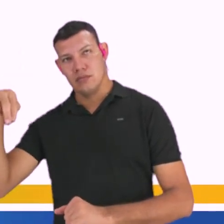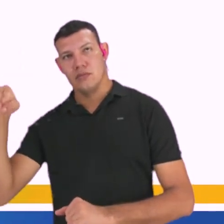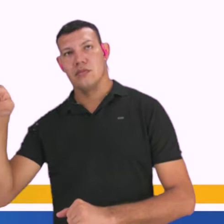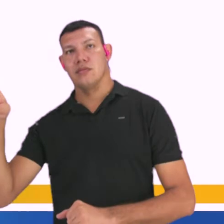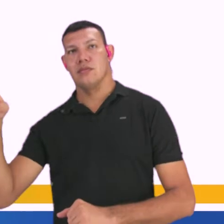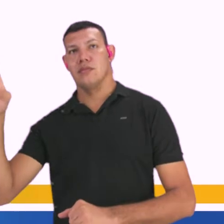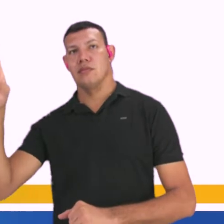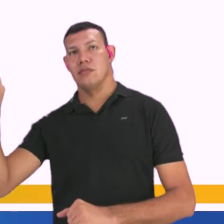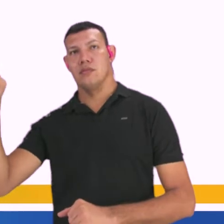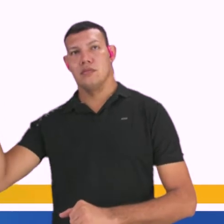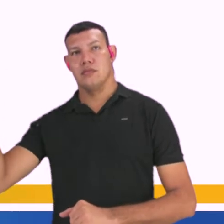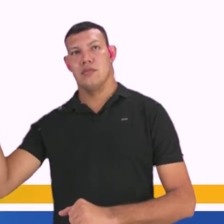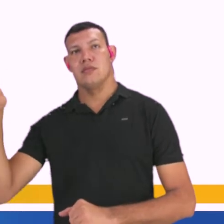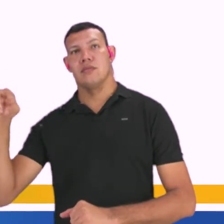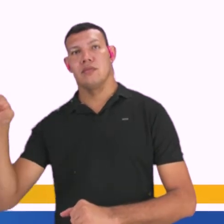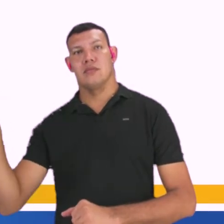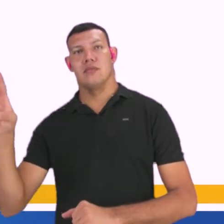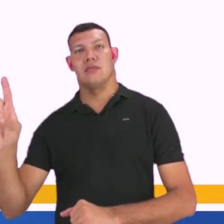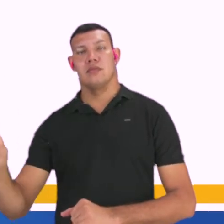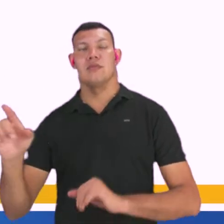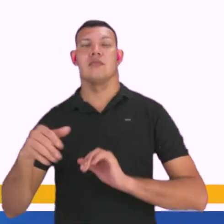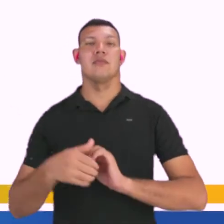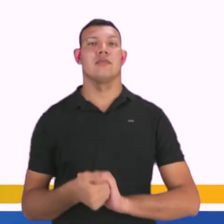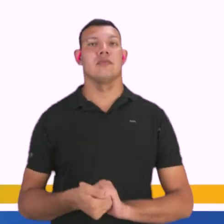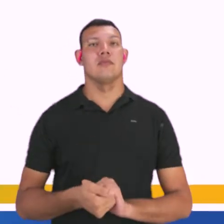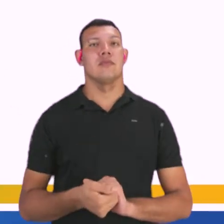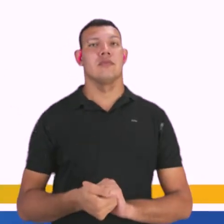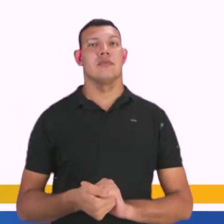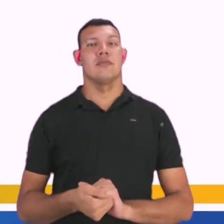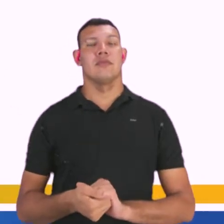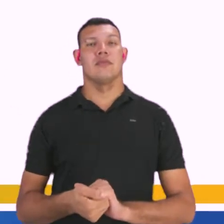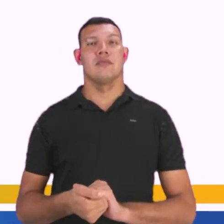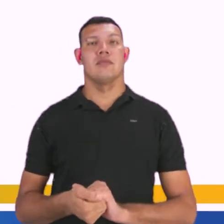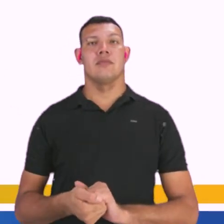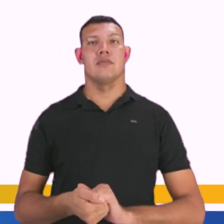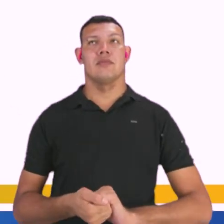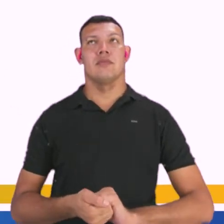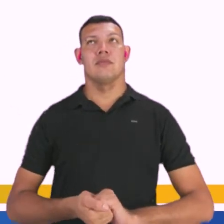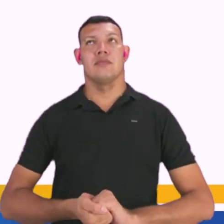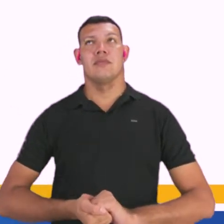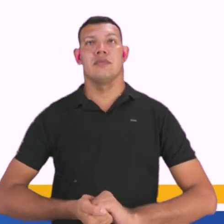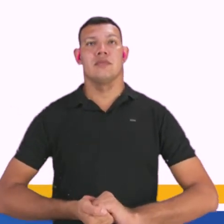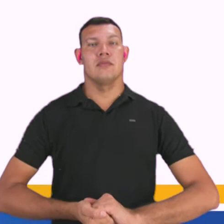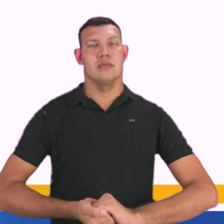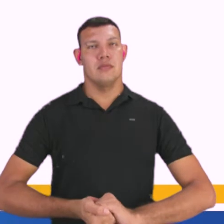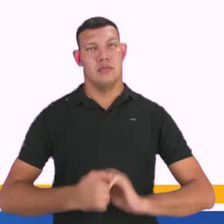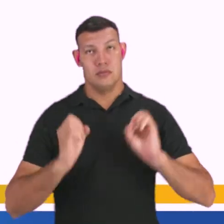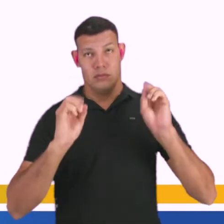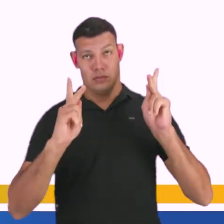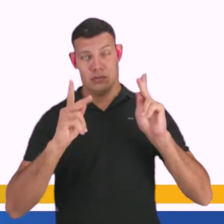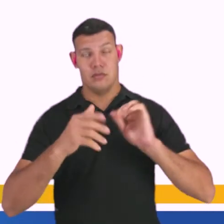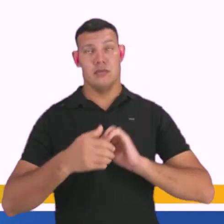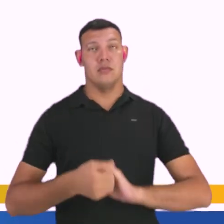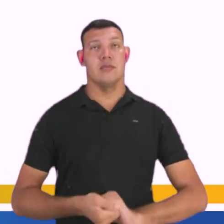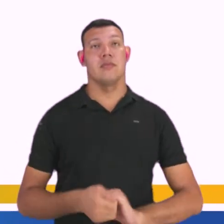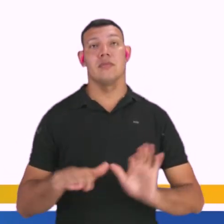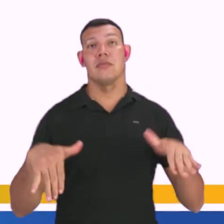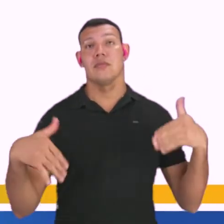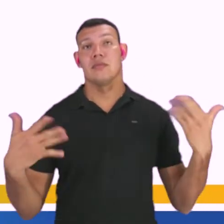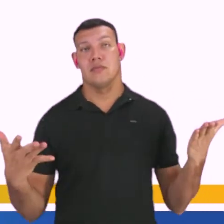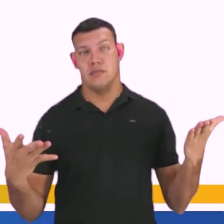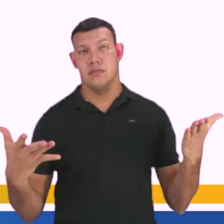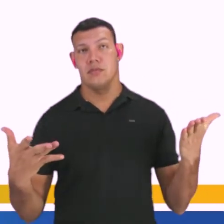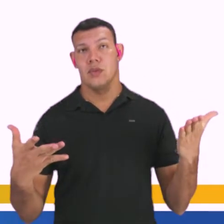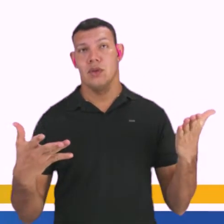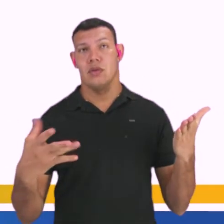que é o xn igual ao quociente do ddn / de Tá ok então